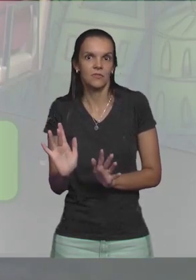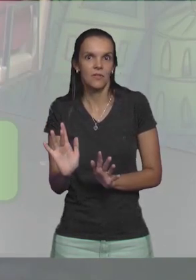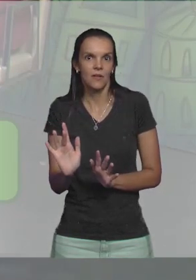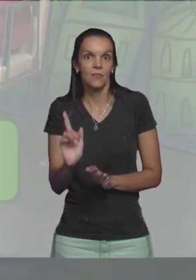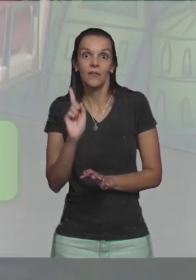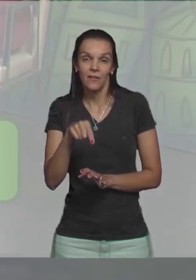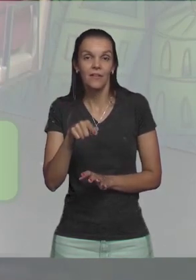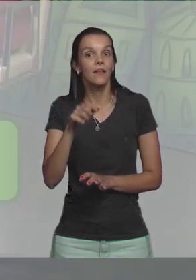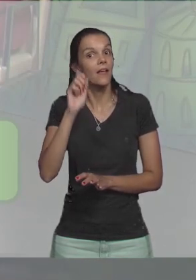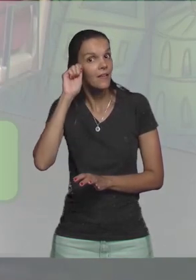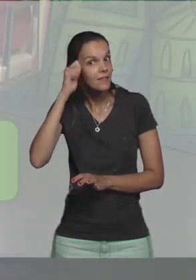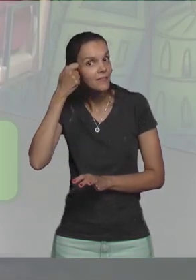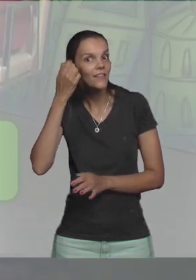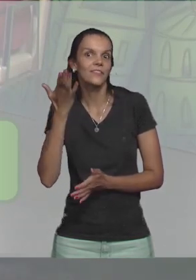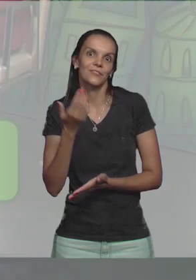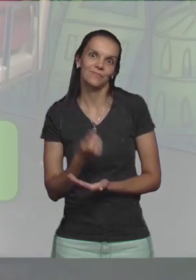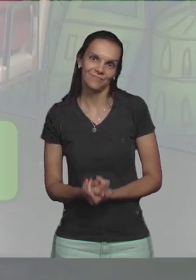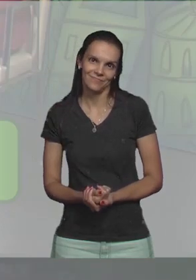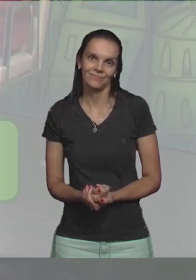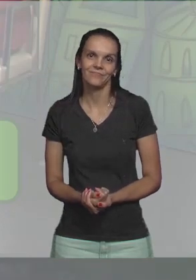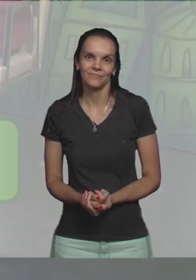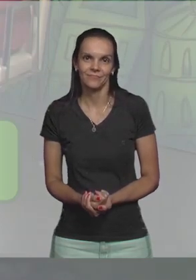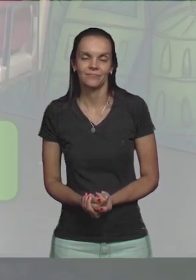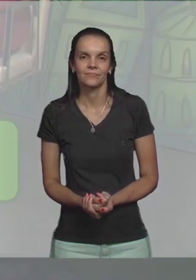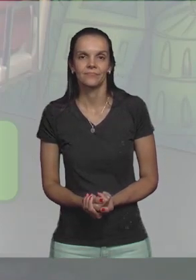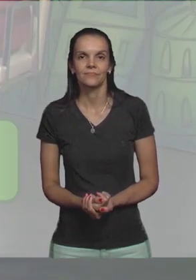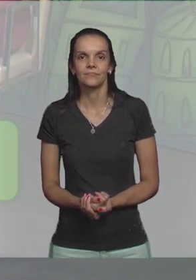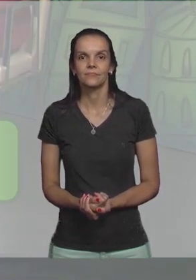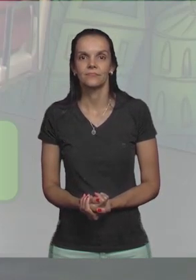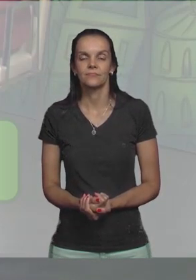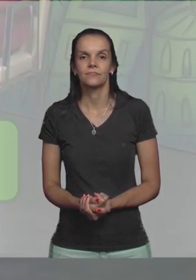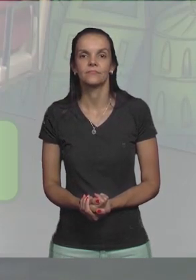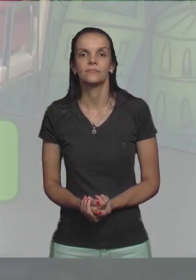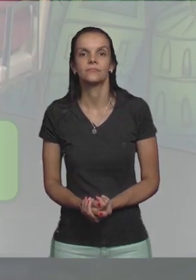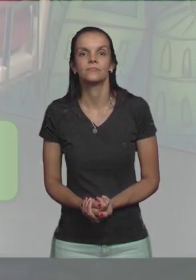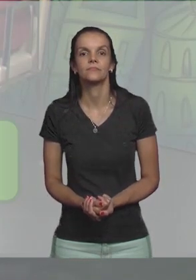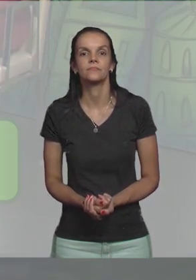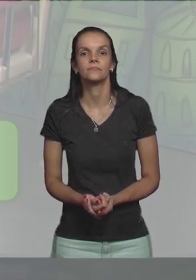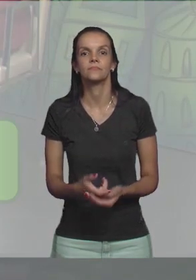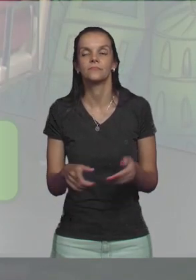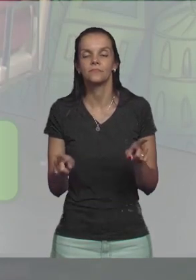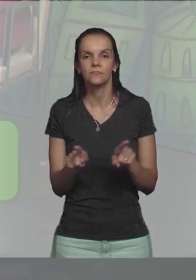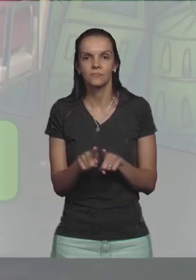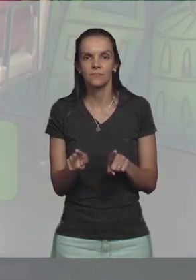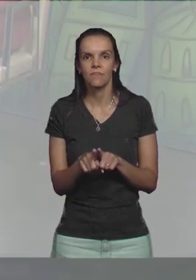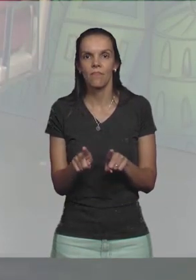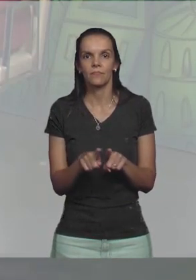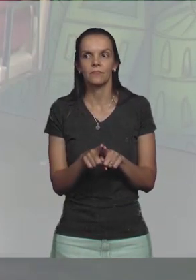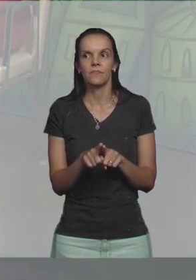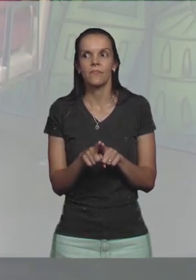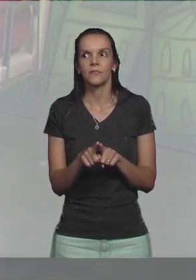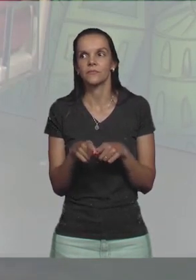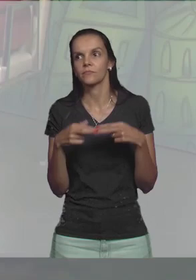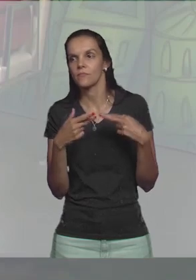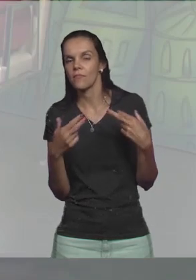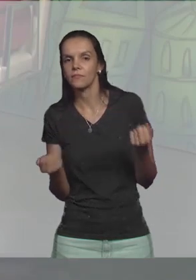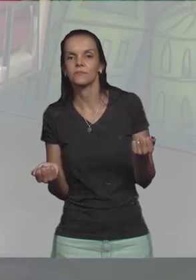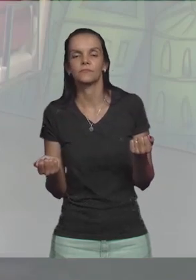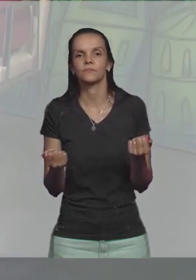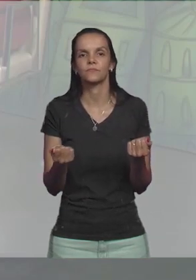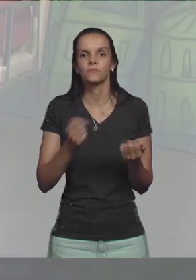da língua portuguesa. E a gente tem isso em relação a outras coisas quando a gente está falando de situações